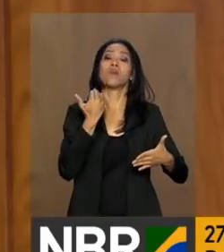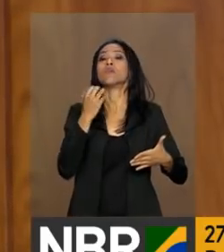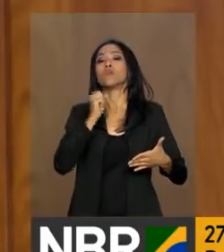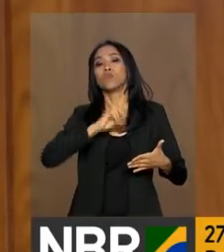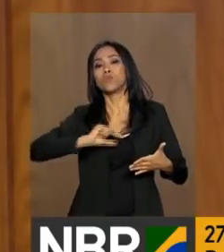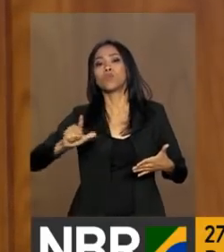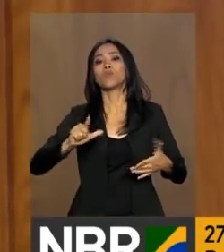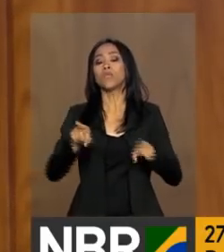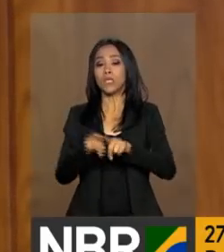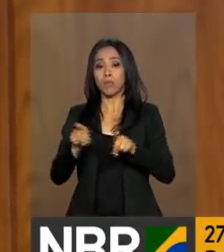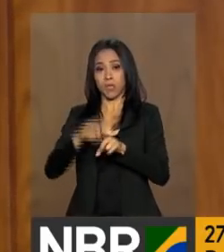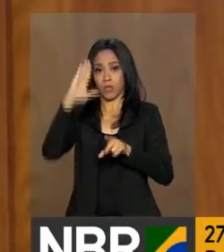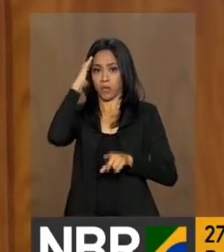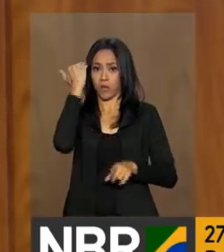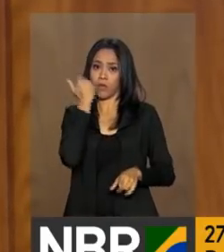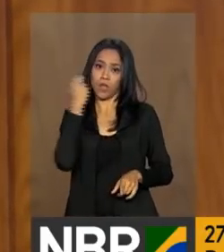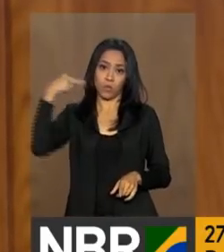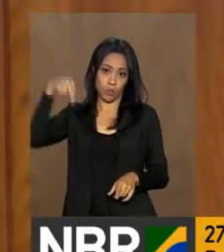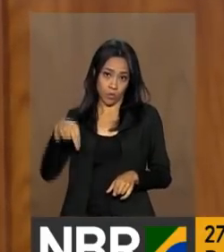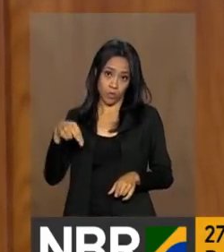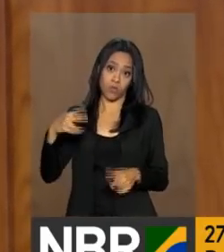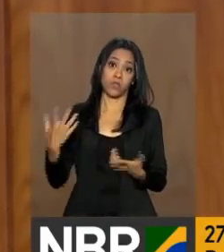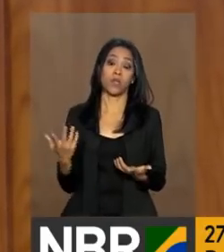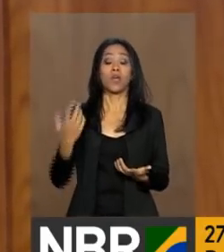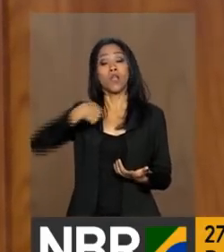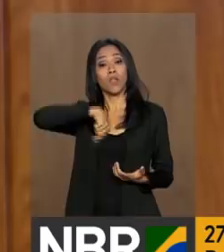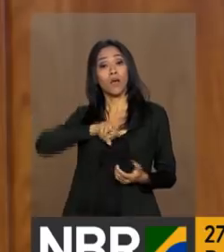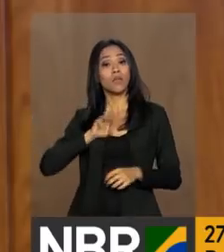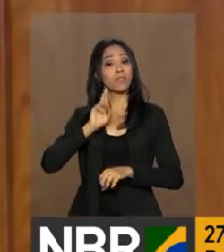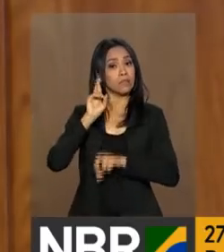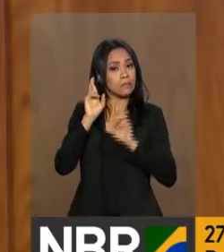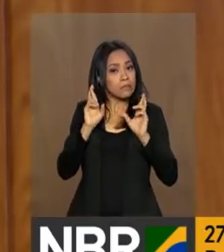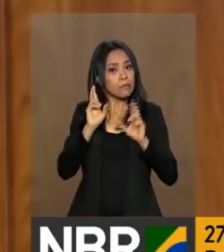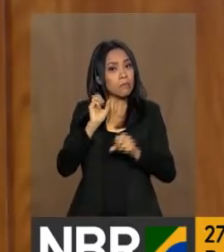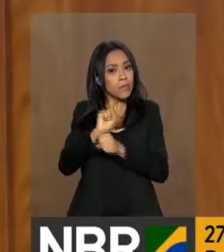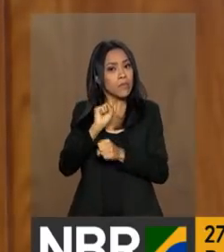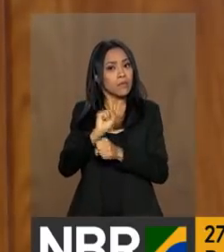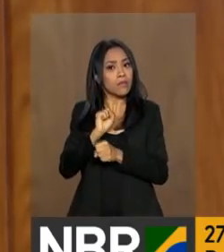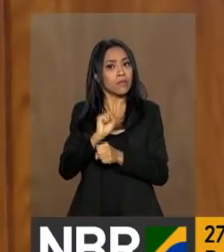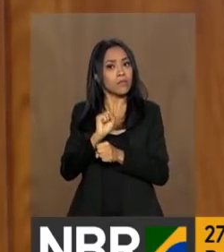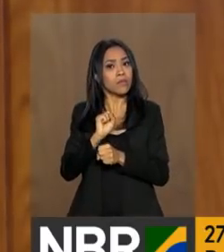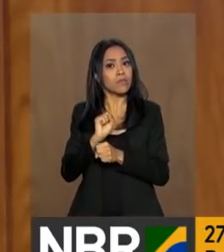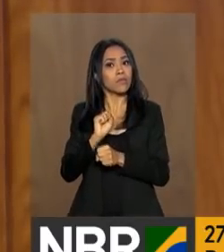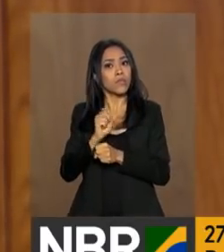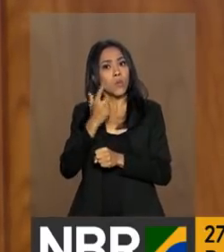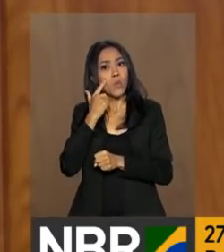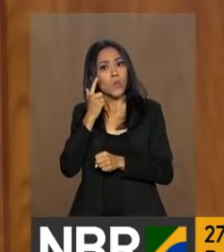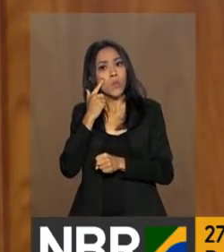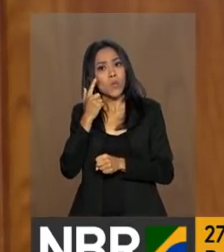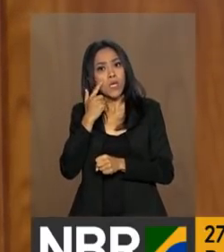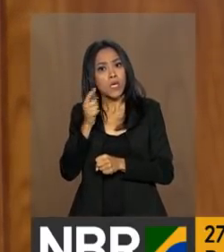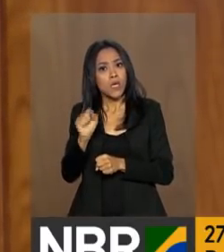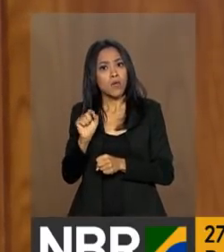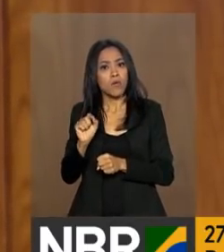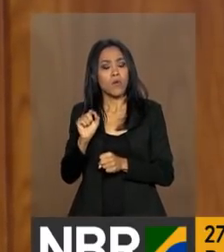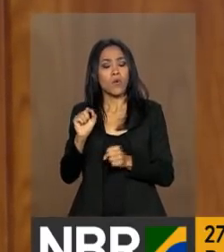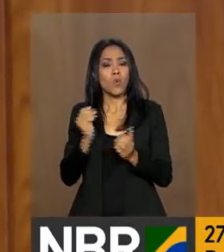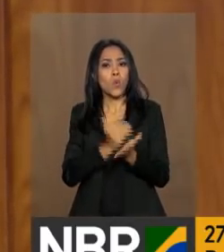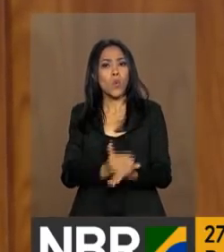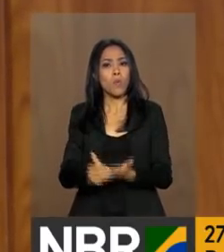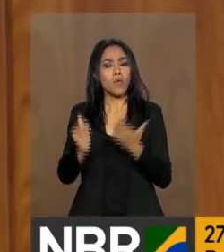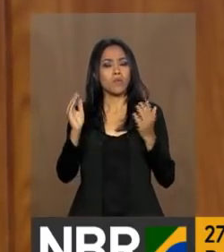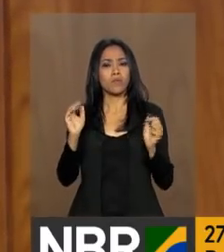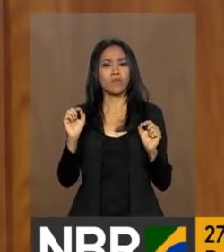Norte. Nós esperamos, né, estar assistindo ao início de uma etapa